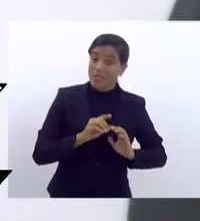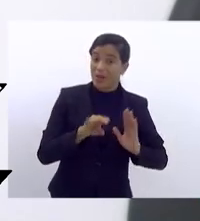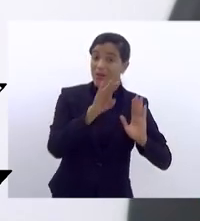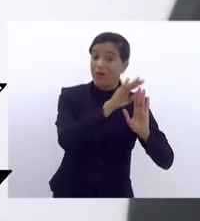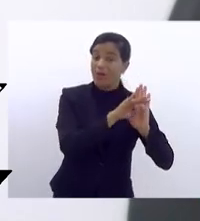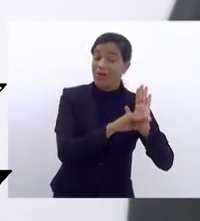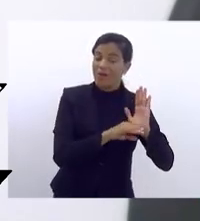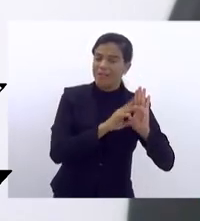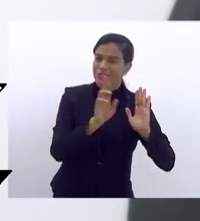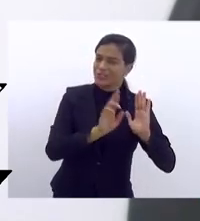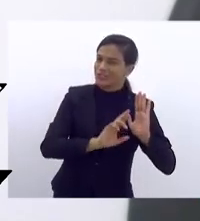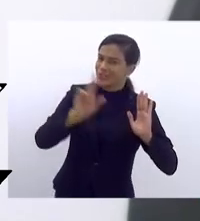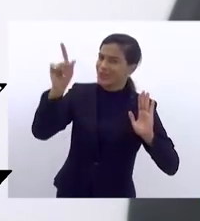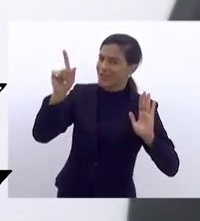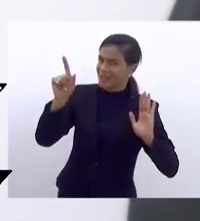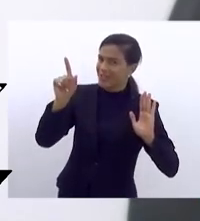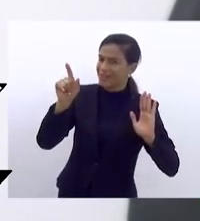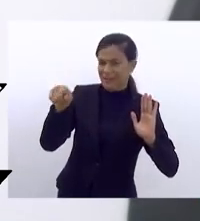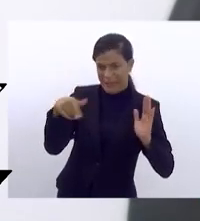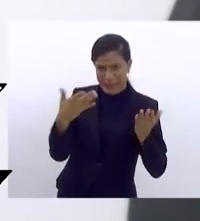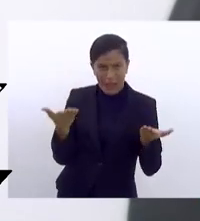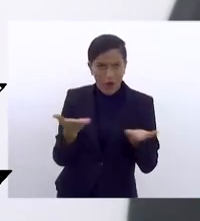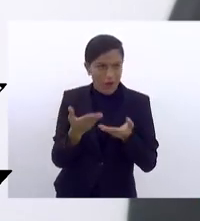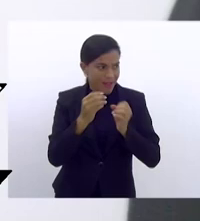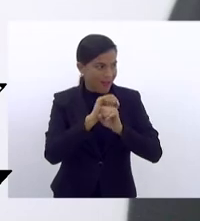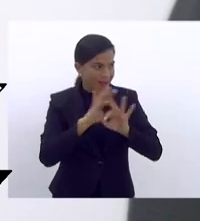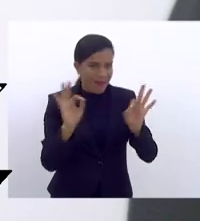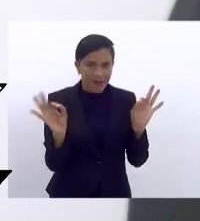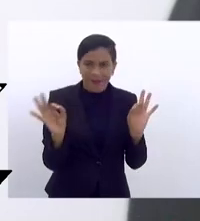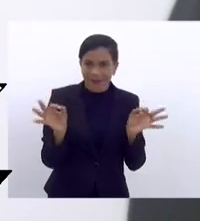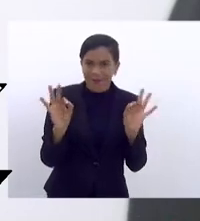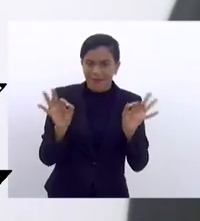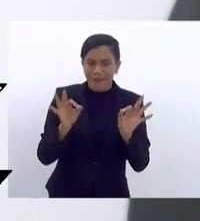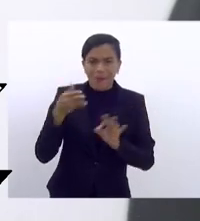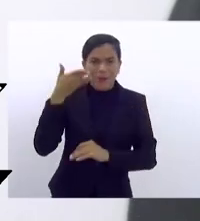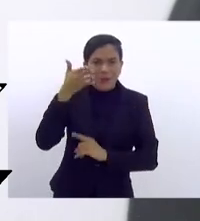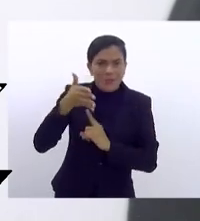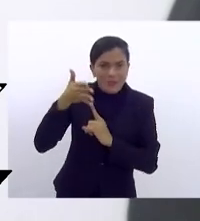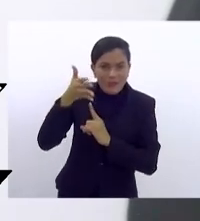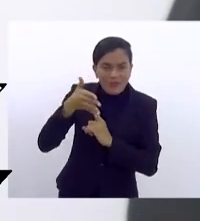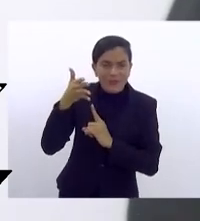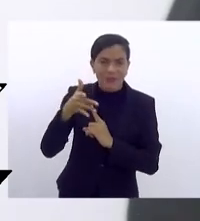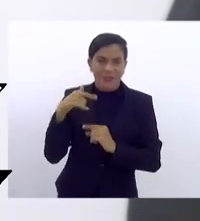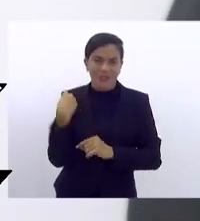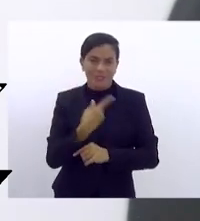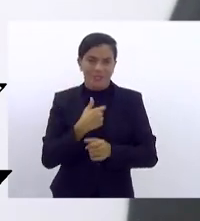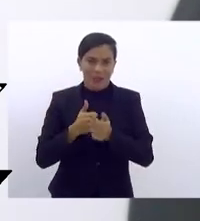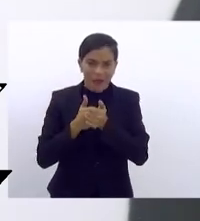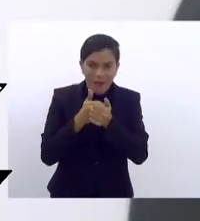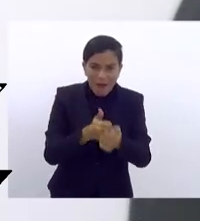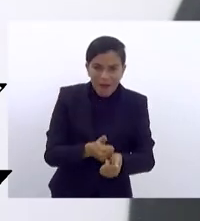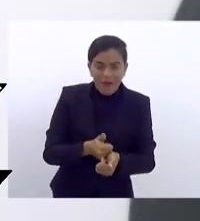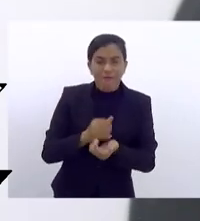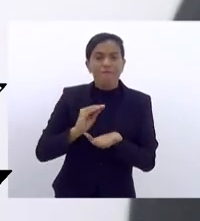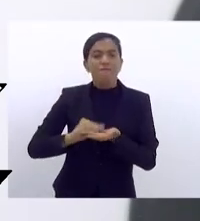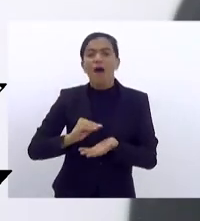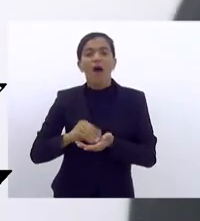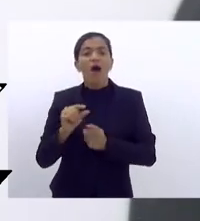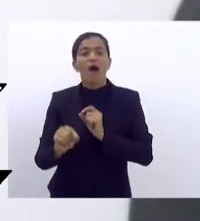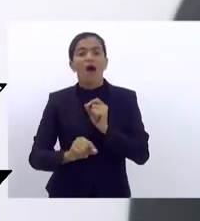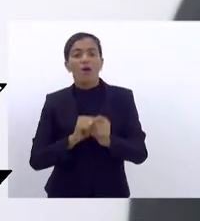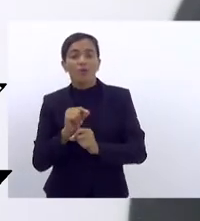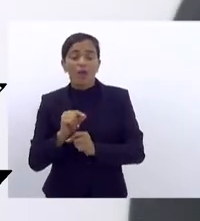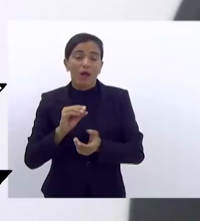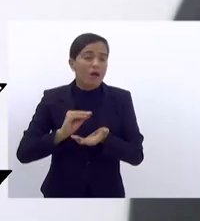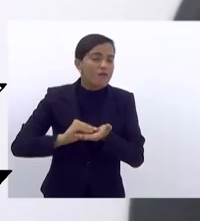modo totalmente diferente ficou muito claro em todas as falas aqui a gente sabe e acompanha tudo o que falta todas as